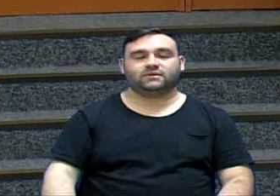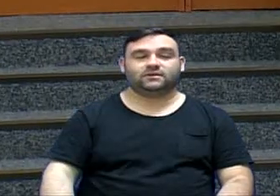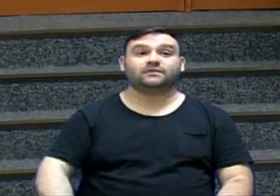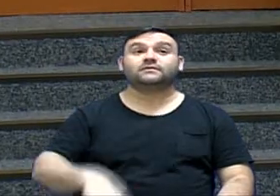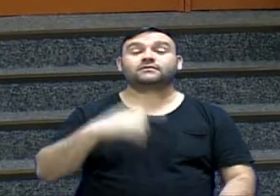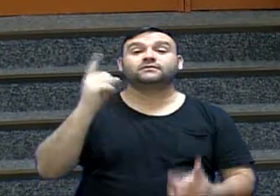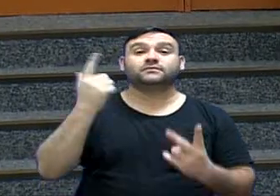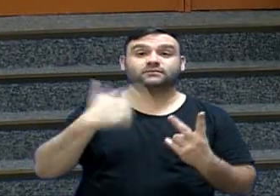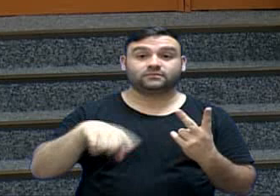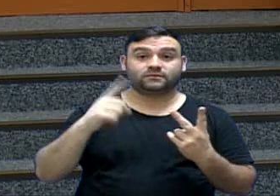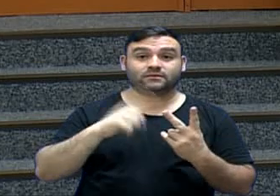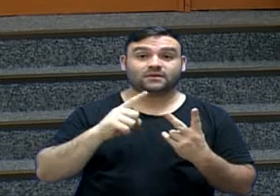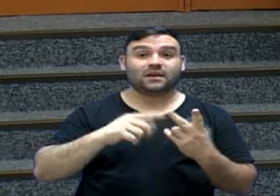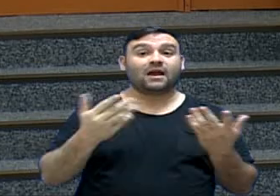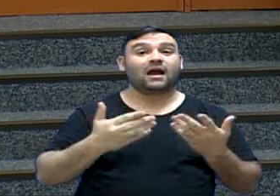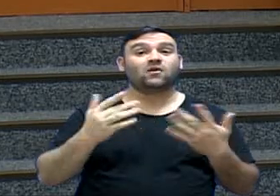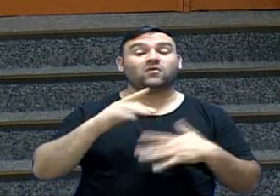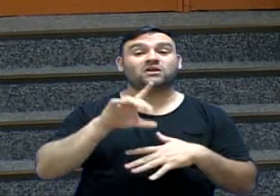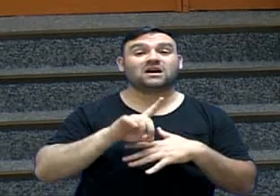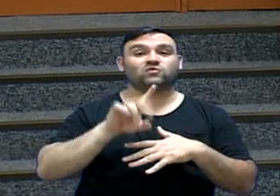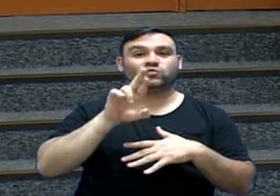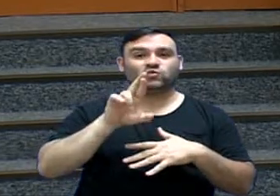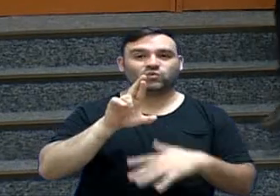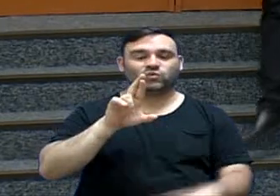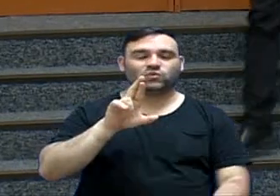e o agora doutor